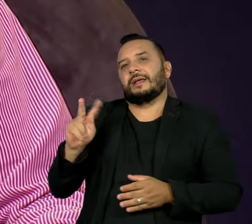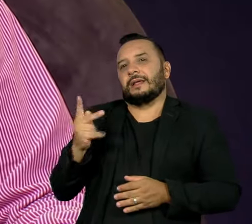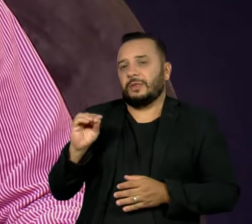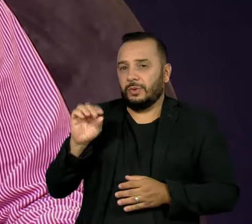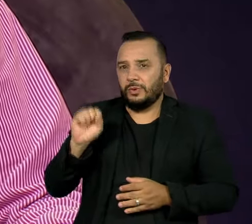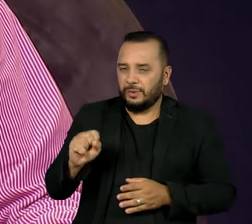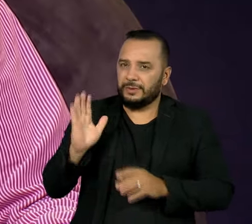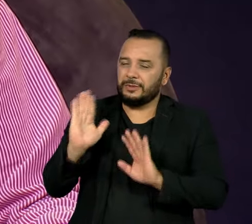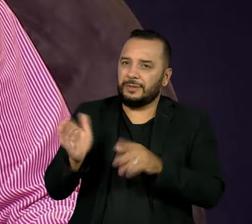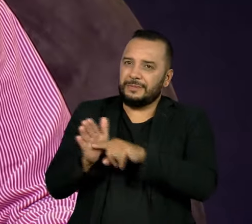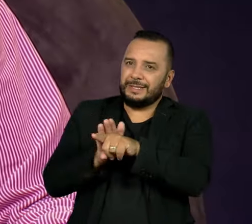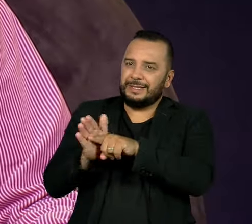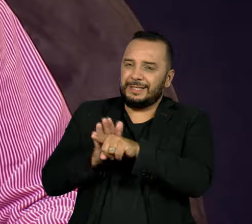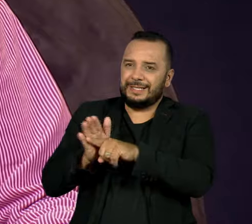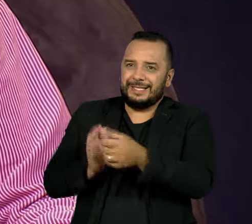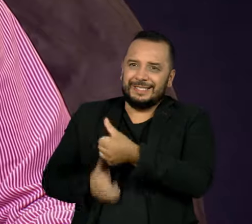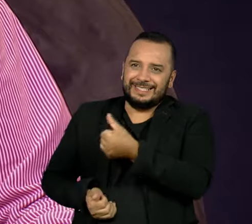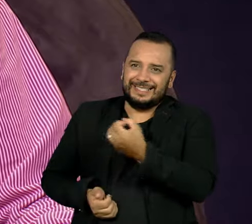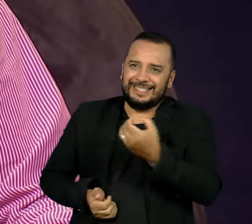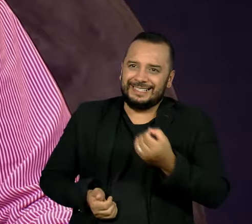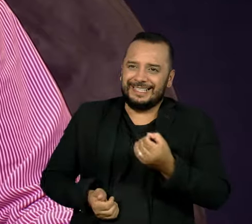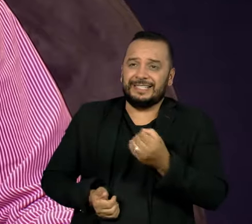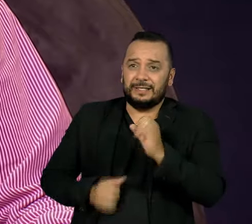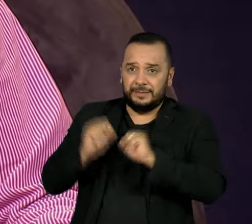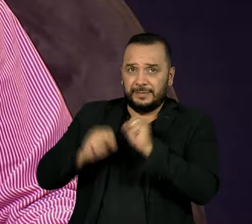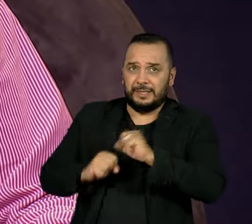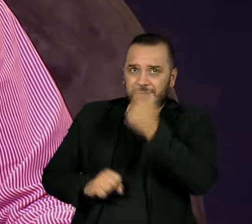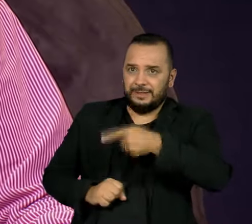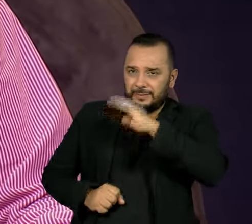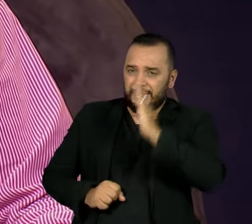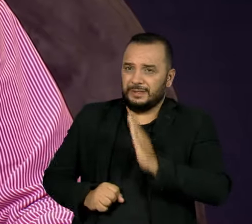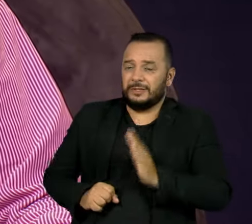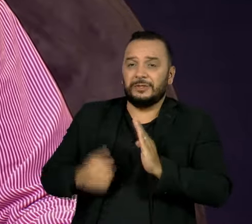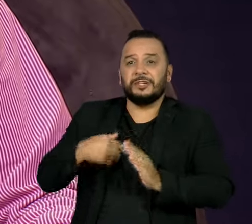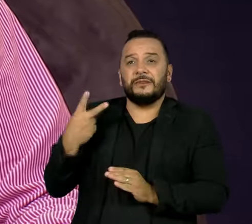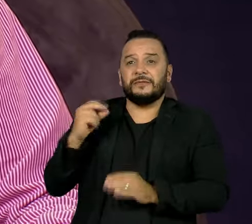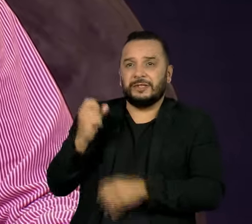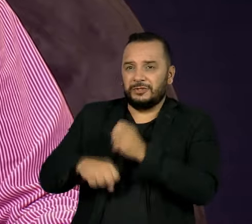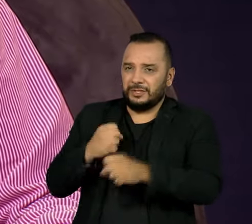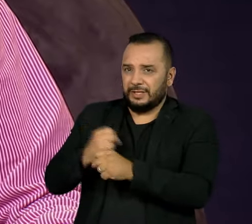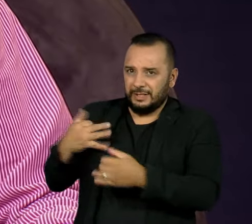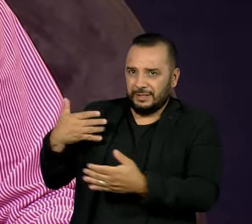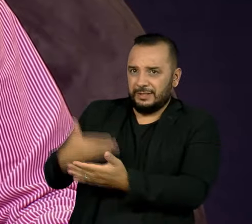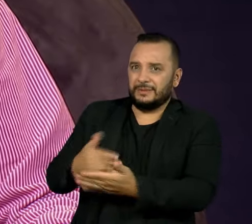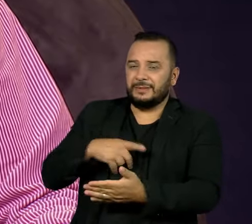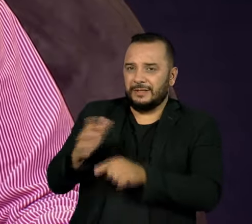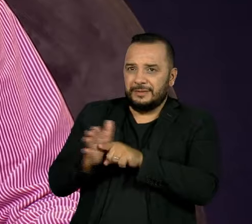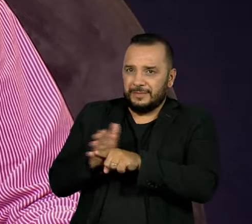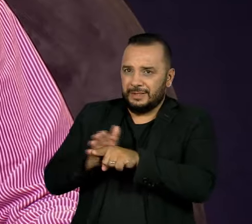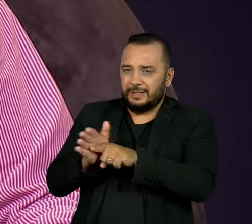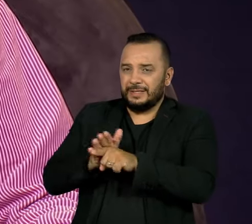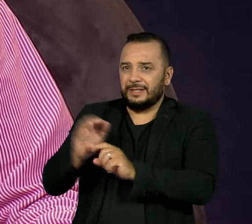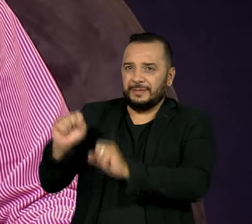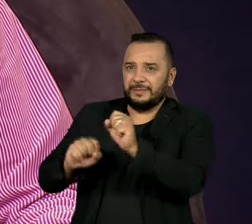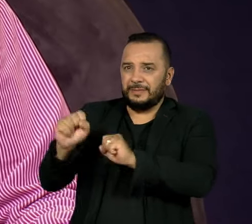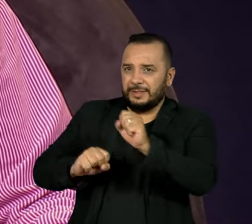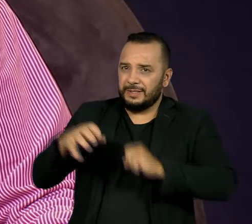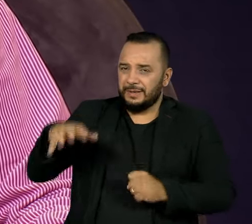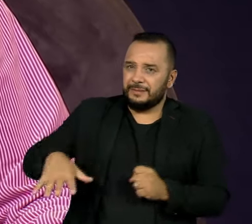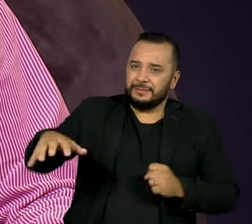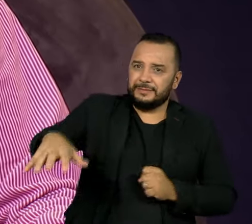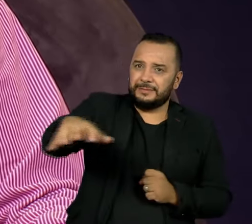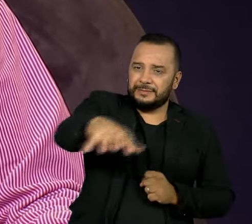maiores empresas brasileiras, há mais de 2 décadas vem atualizando essa pesquisa entre as empresas, e